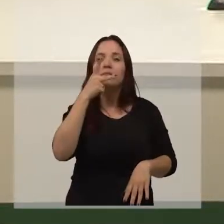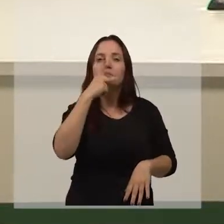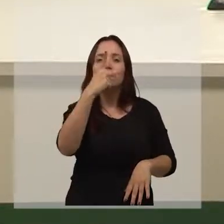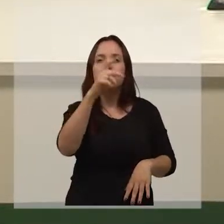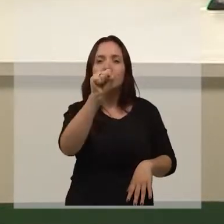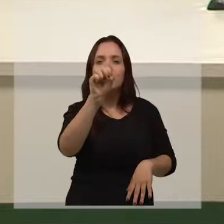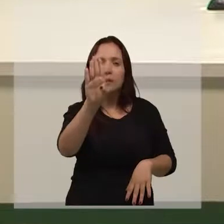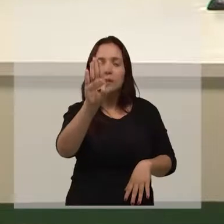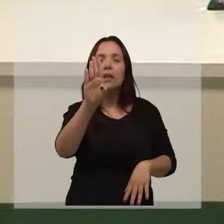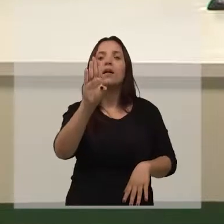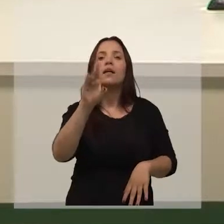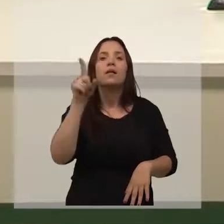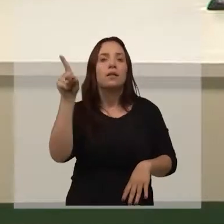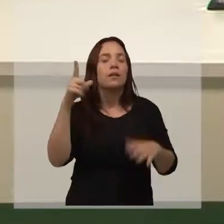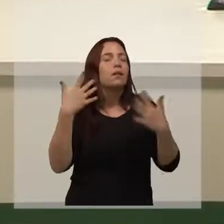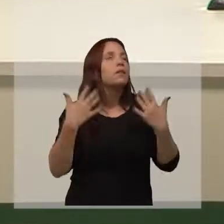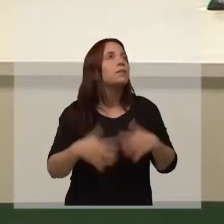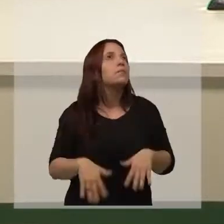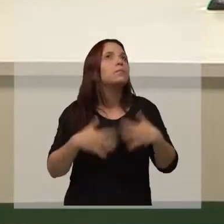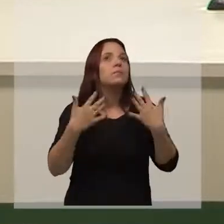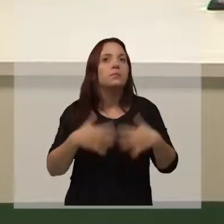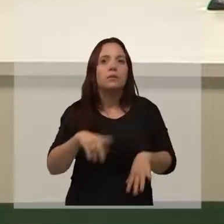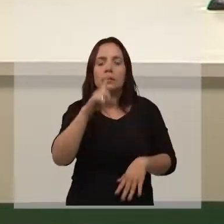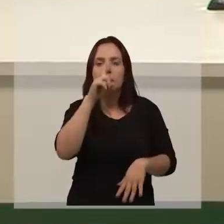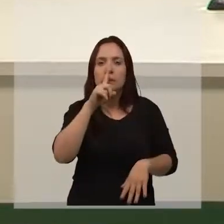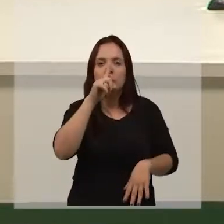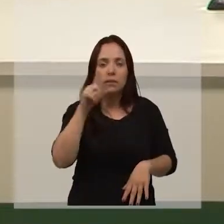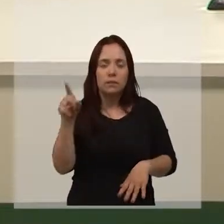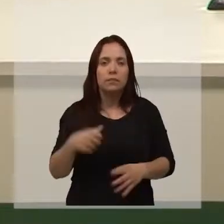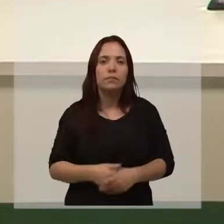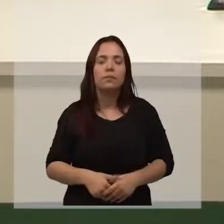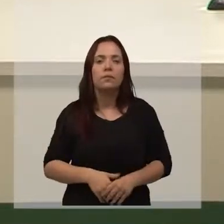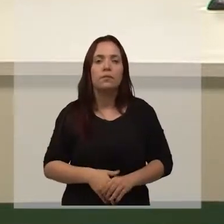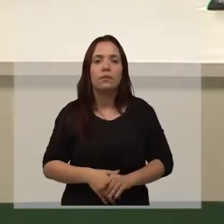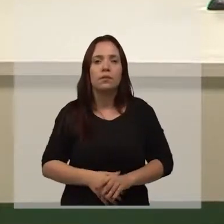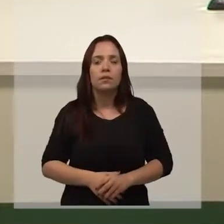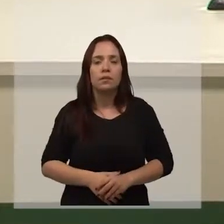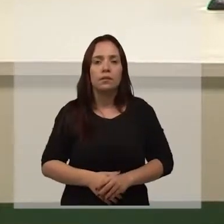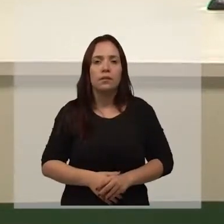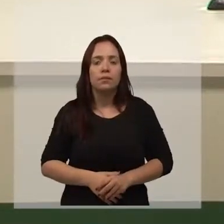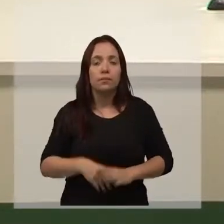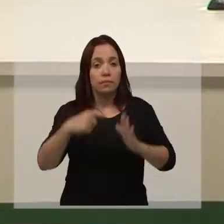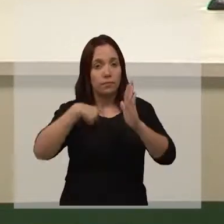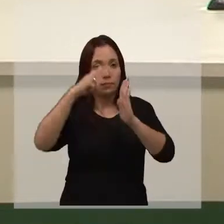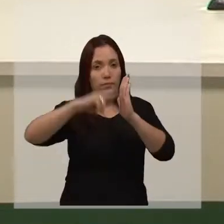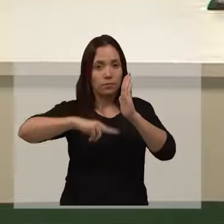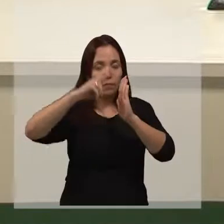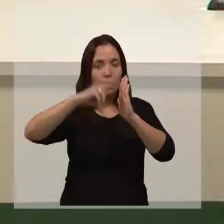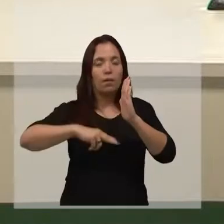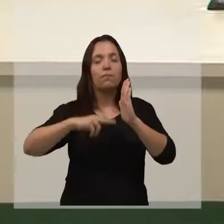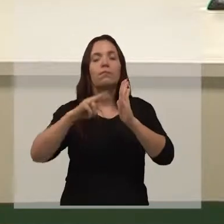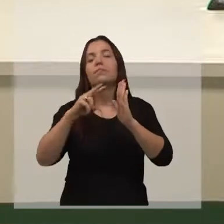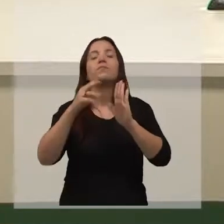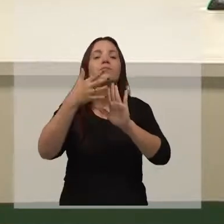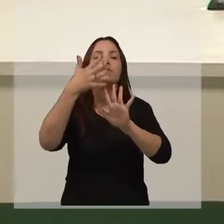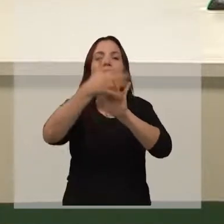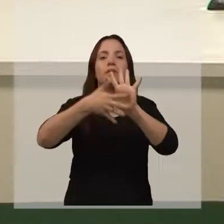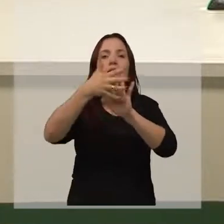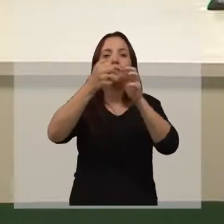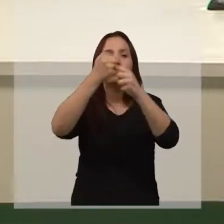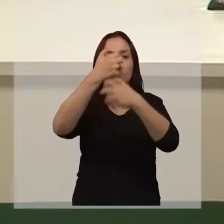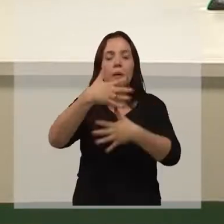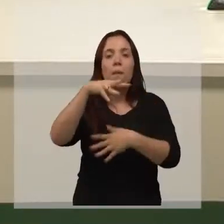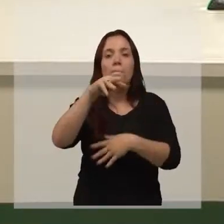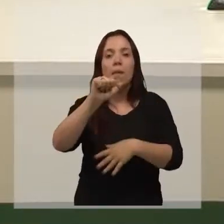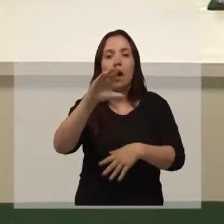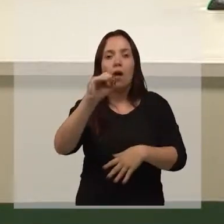tucano do que o João Dória. Deixa eu só ler a matéria aqui para não deixar devendo nada, eu não gosto de dever nada. A decisão em que autorizou a transferência de Marcola e 21